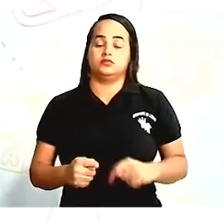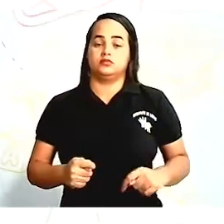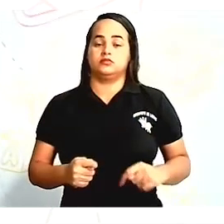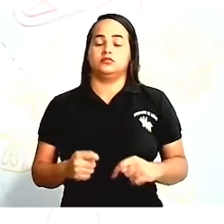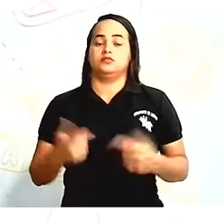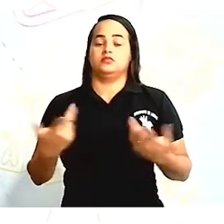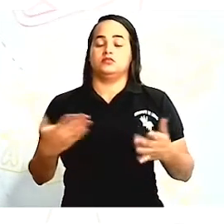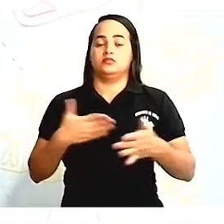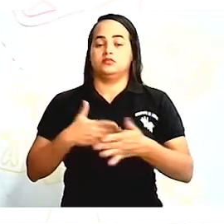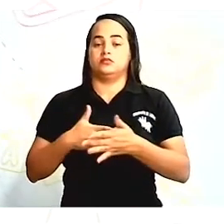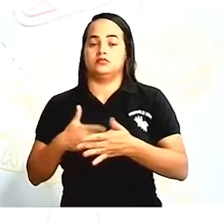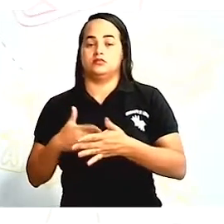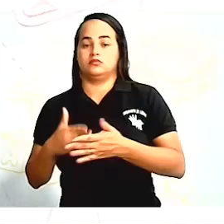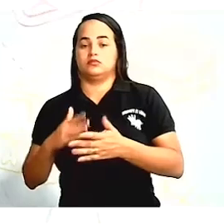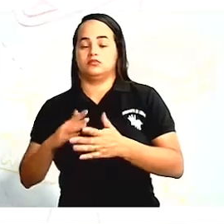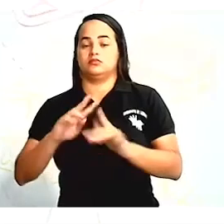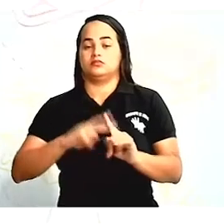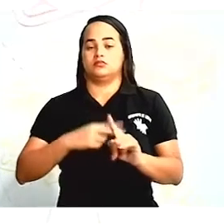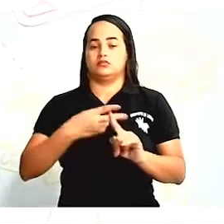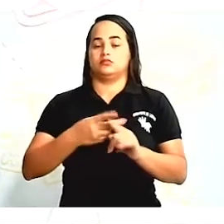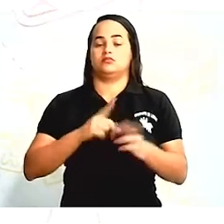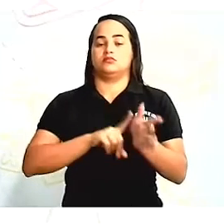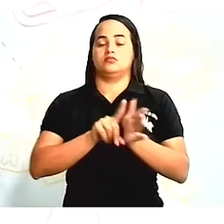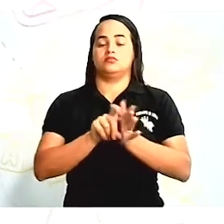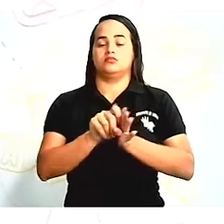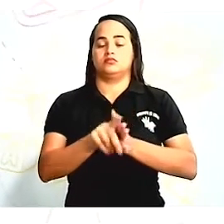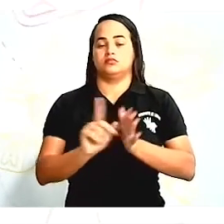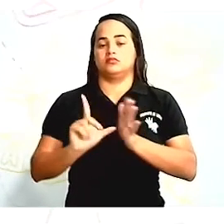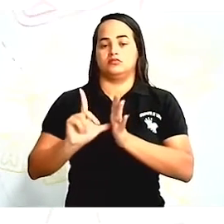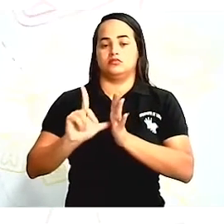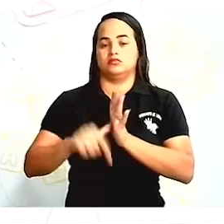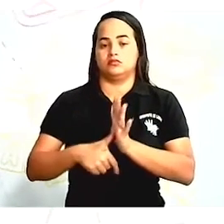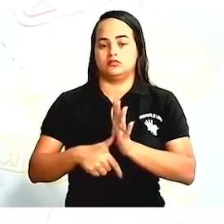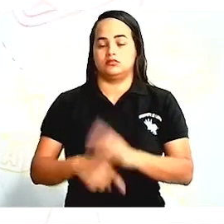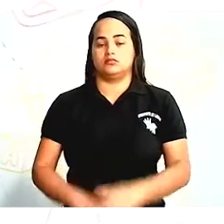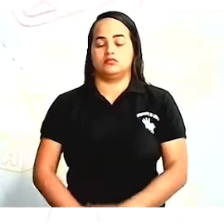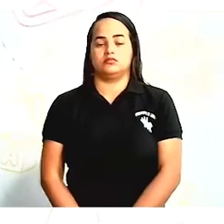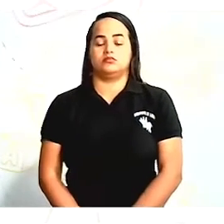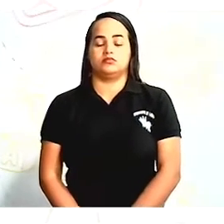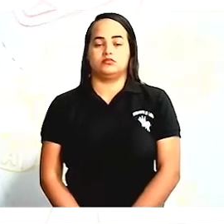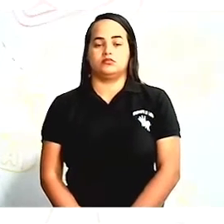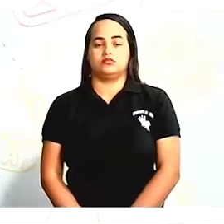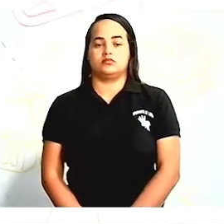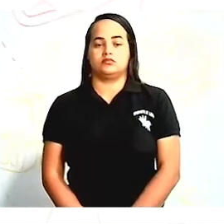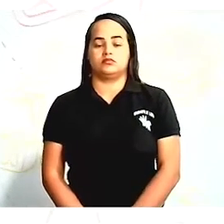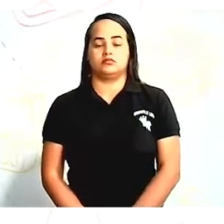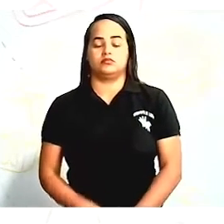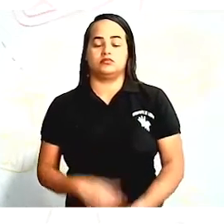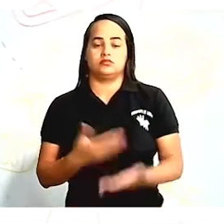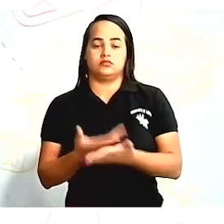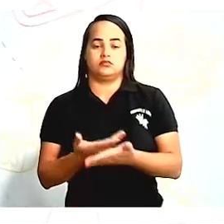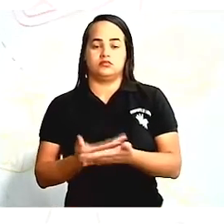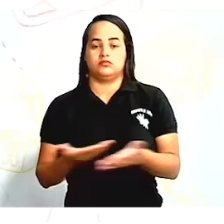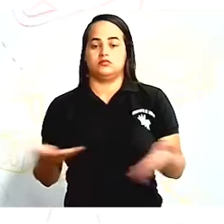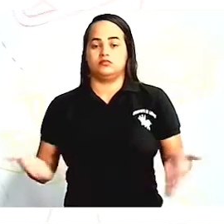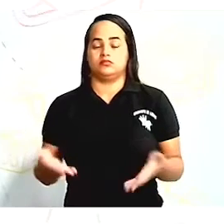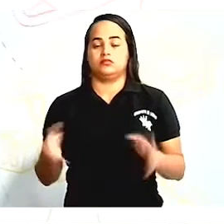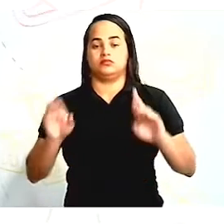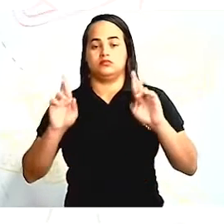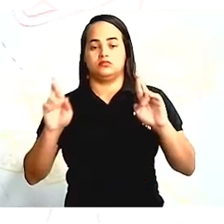impedir a replicação desse vírus, ele vai ser retardado, tá certo? Bem, pessoal, essa foi a nossa aula de hoje.